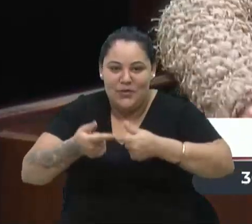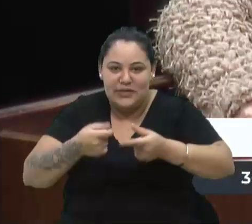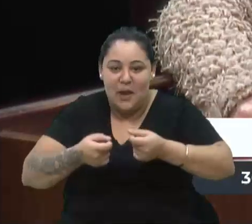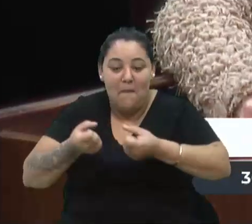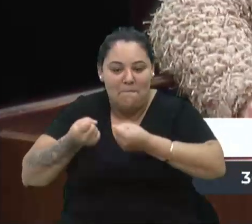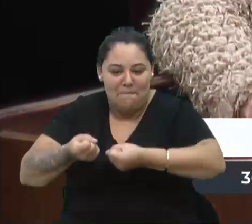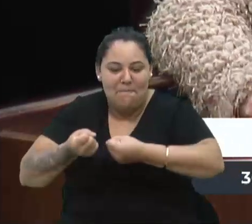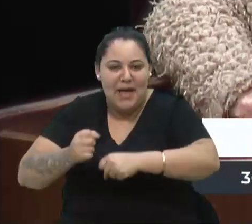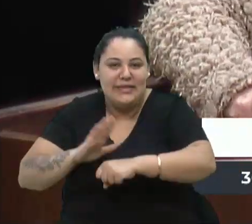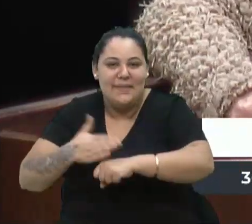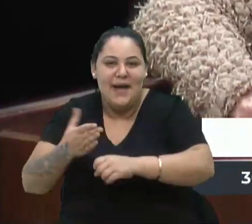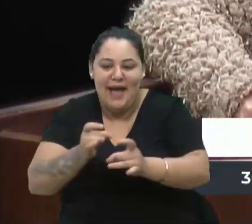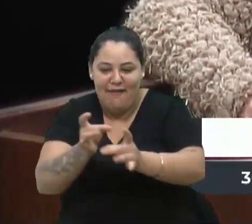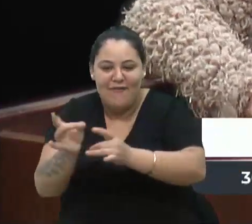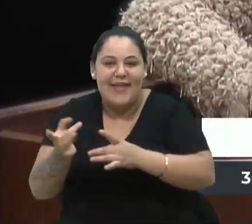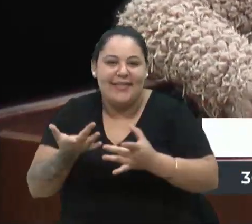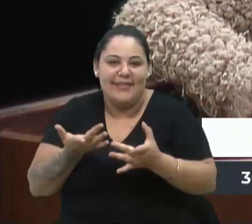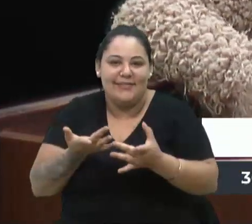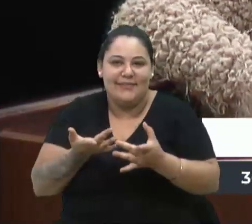se o país